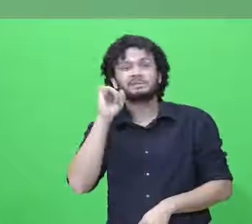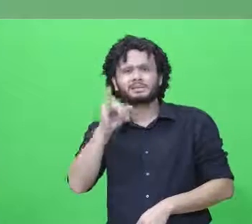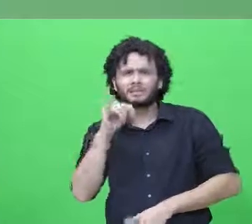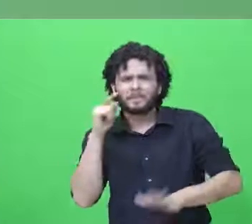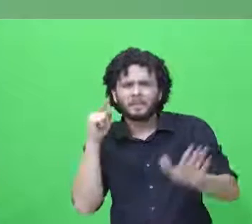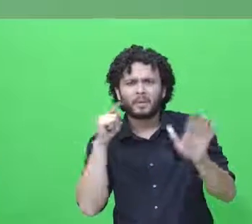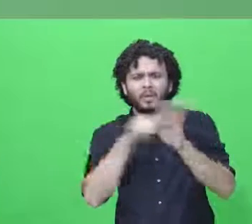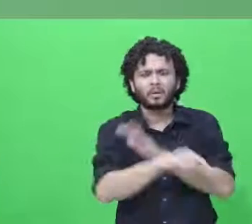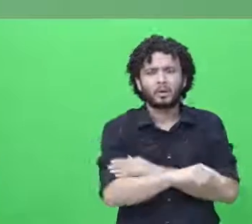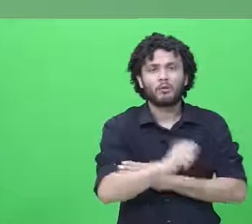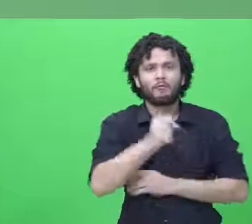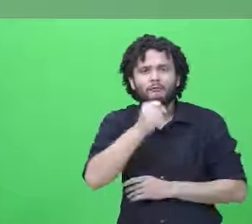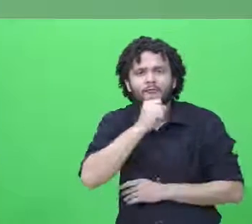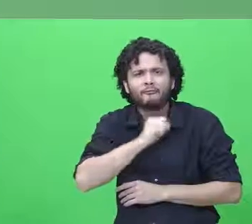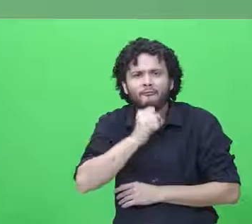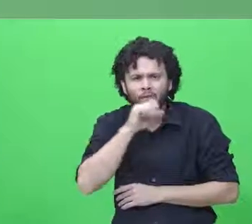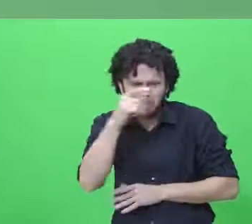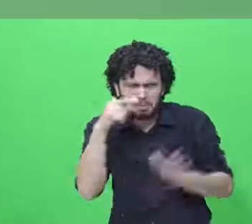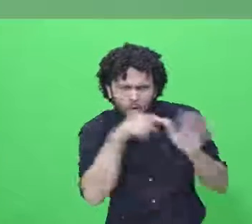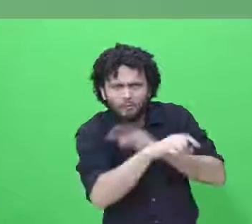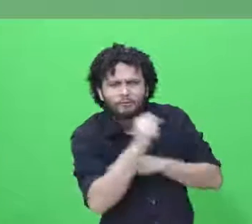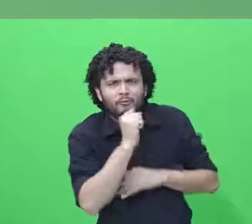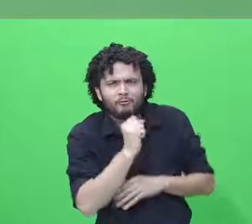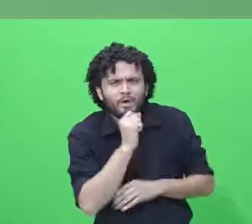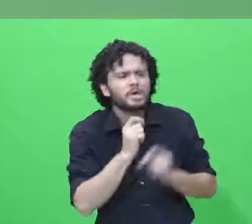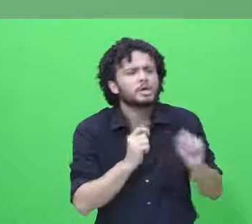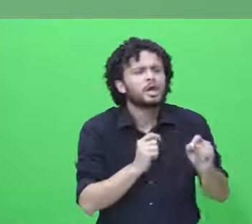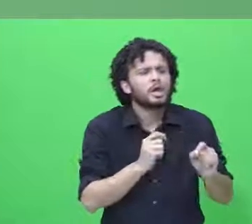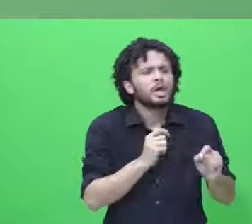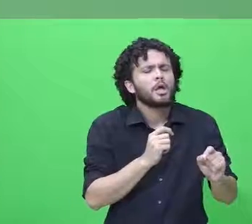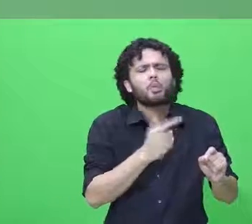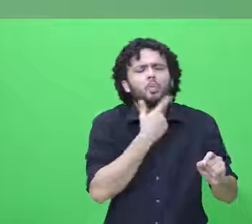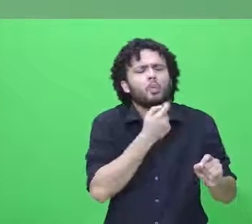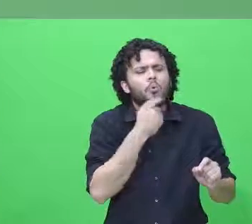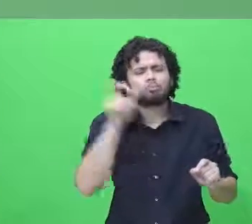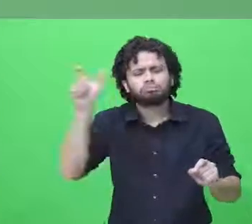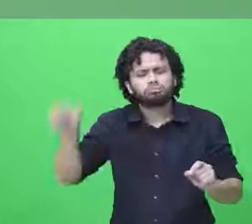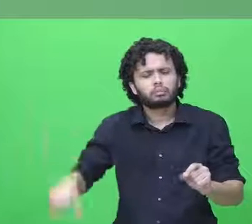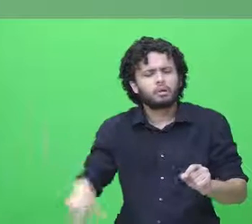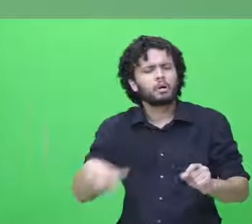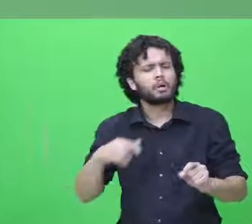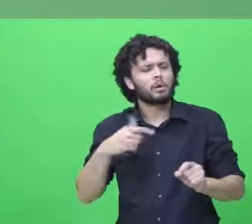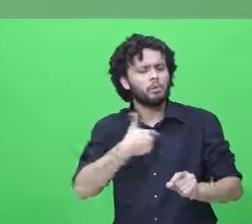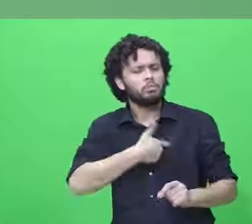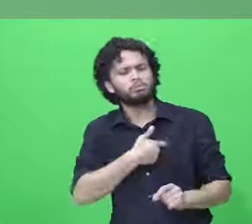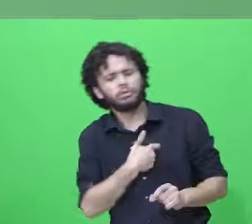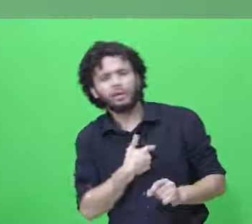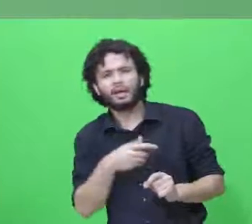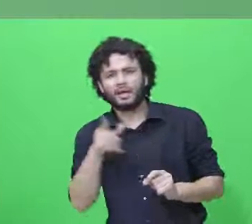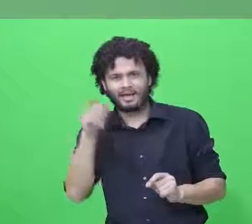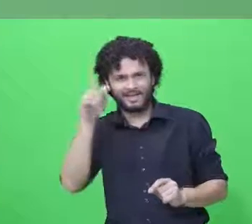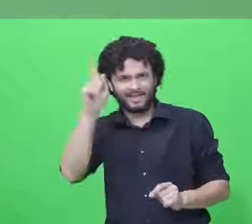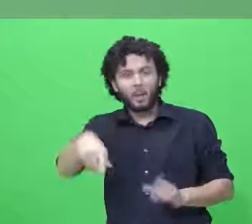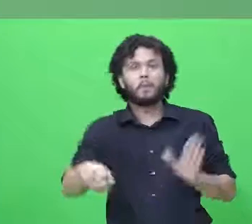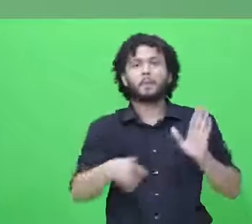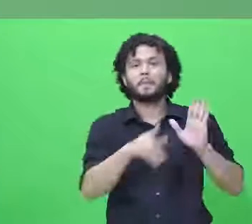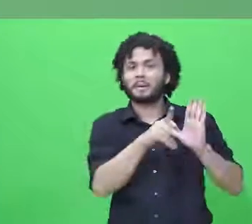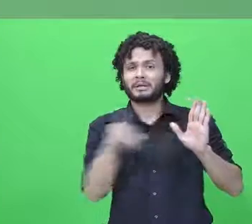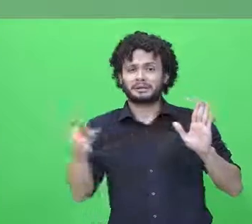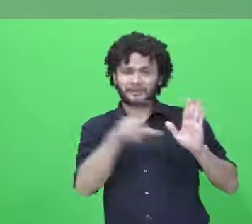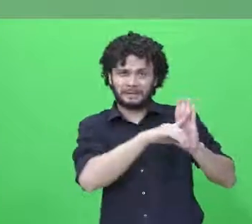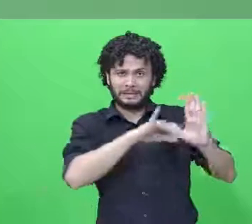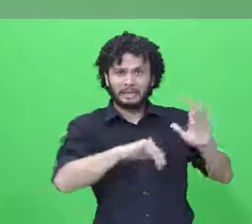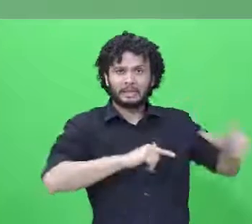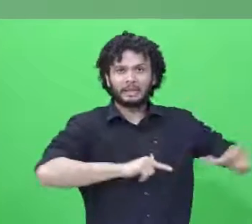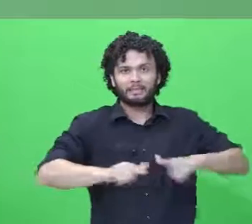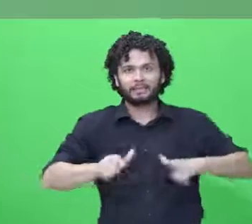figura principal, então, né, quem era Vargas, ele vai dizer, é o presidente que nos deu as leis trabalhistas. Ele sempre vai ser ligado,